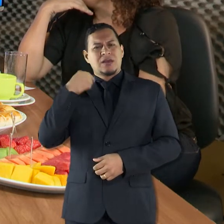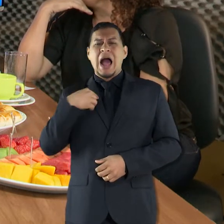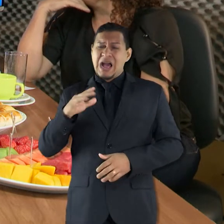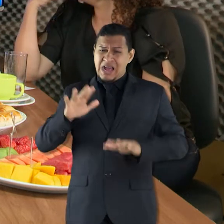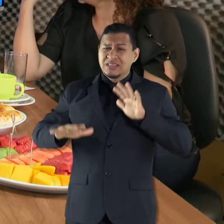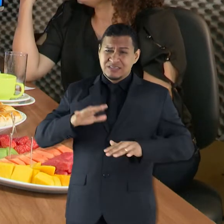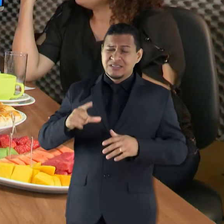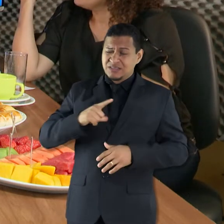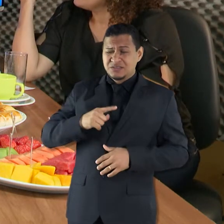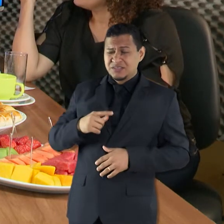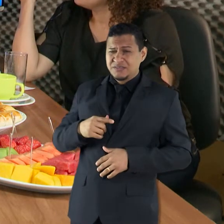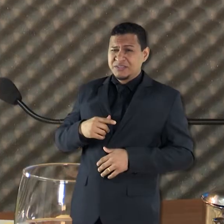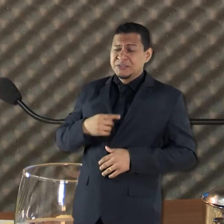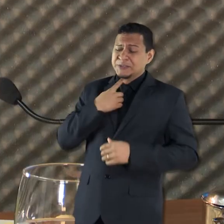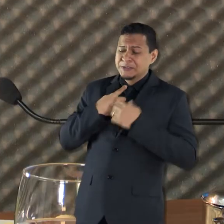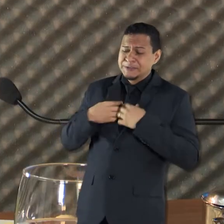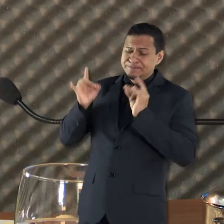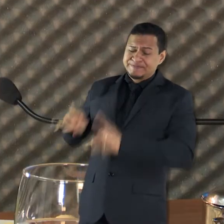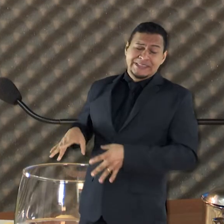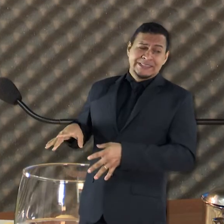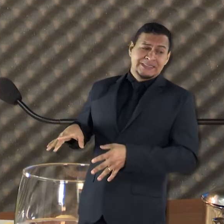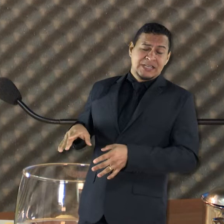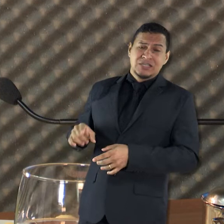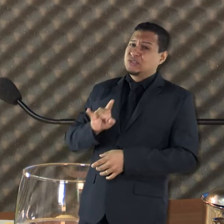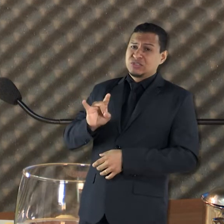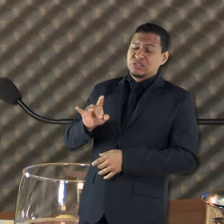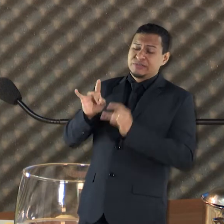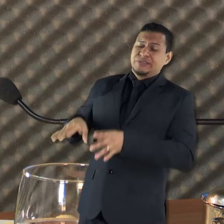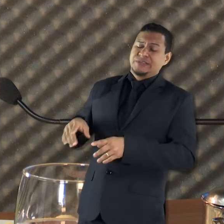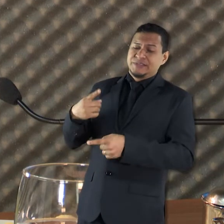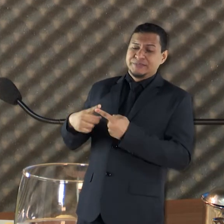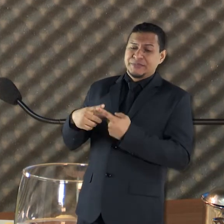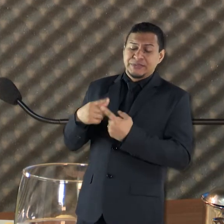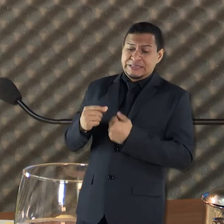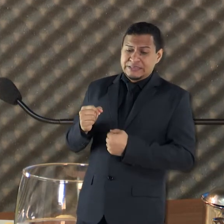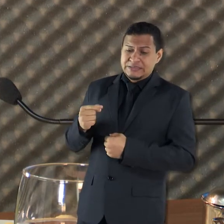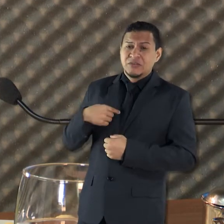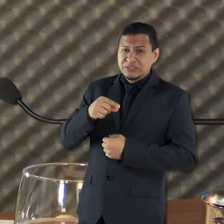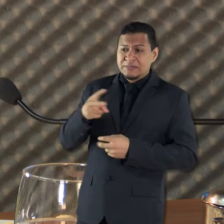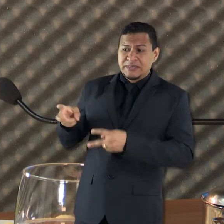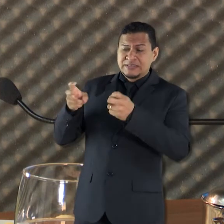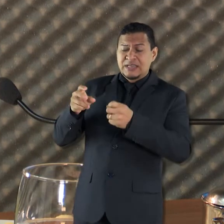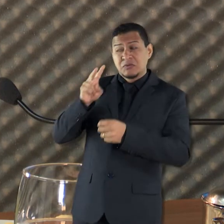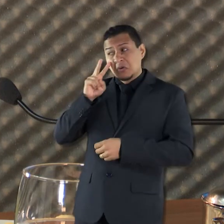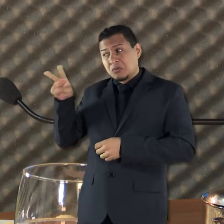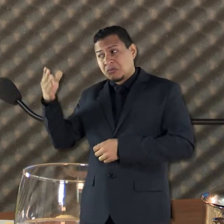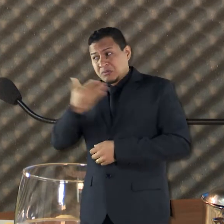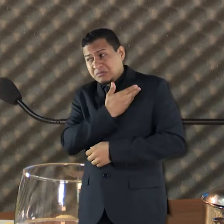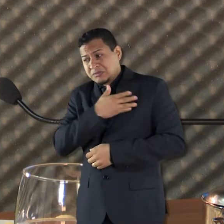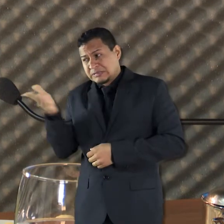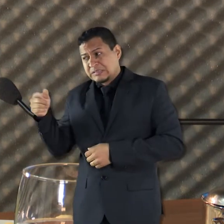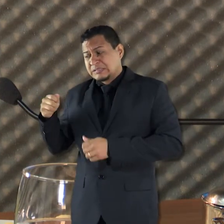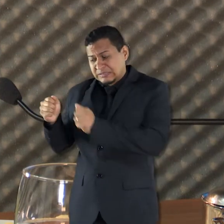né? Dá vontade de desistir várias vezes. Não tenho vergonha de falar isso, Pode não. Falar, só não fale desistia, mesmo, porque eu me sinto normal, por favor. Só não desistia porque você vê o colega